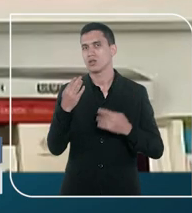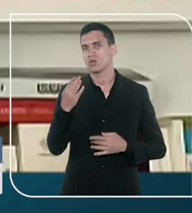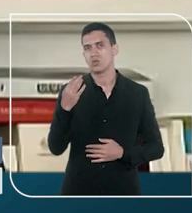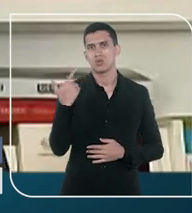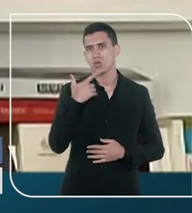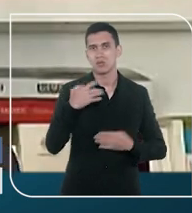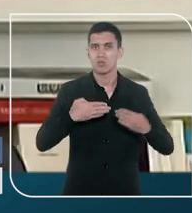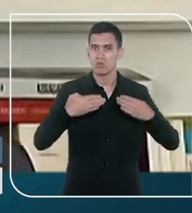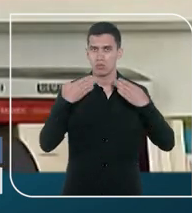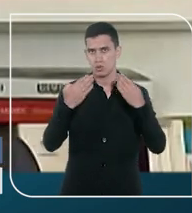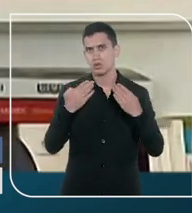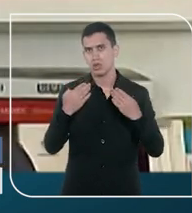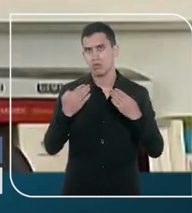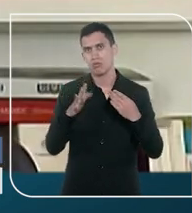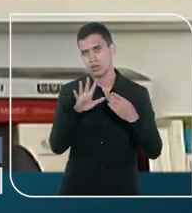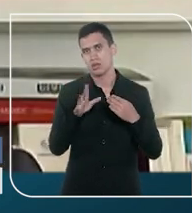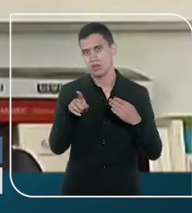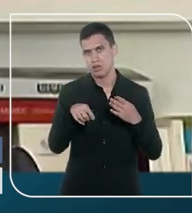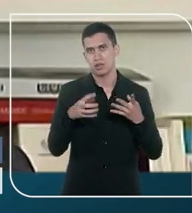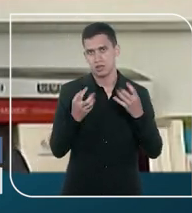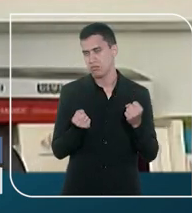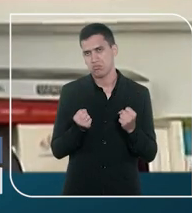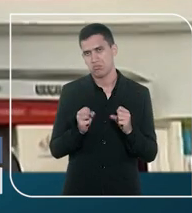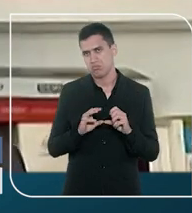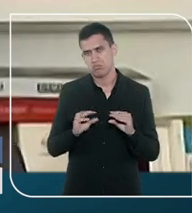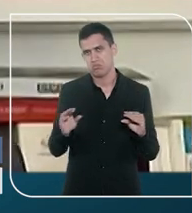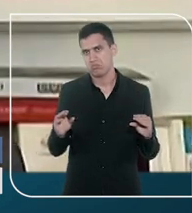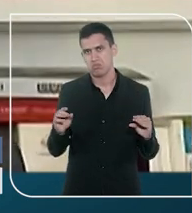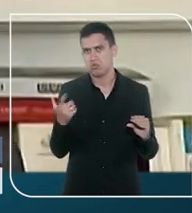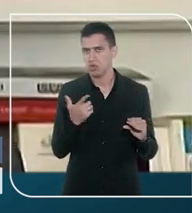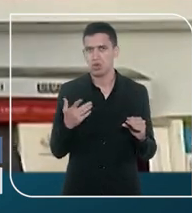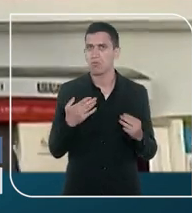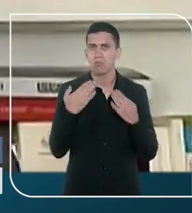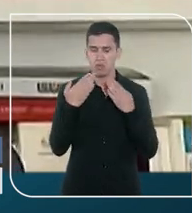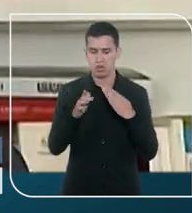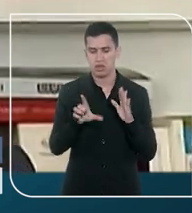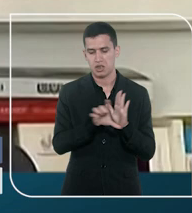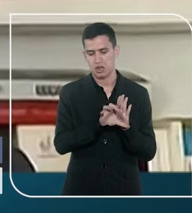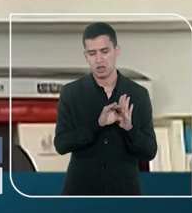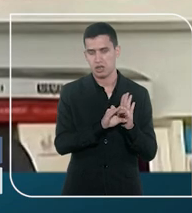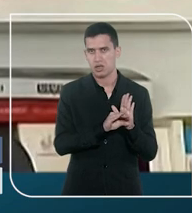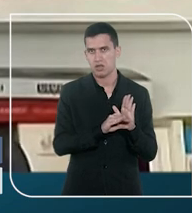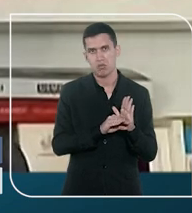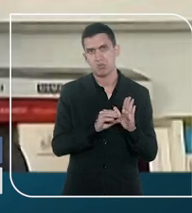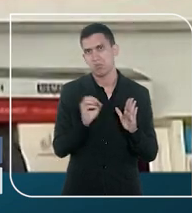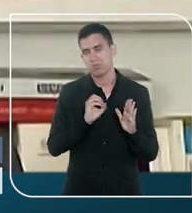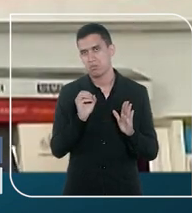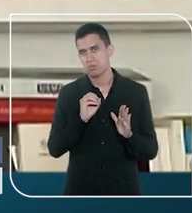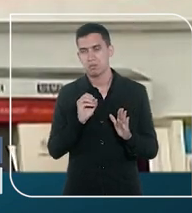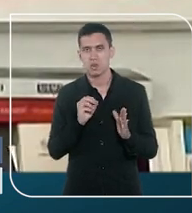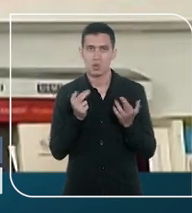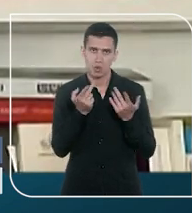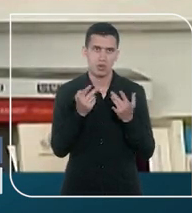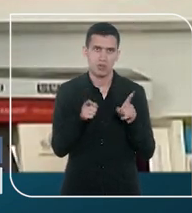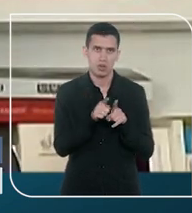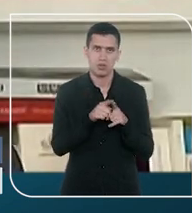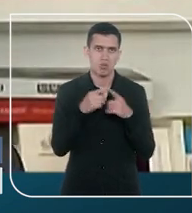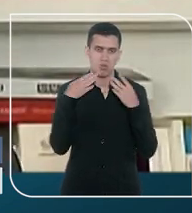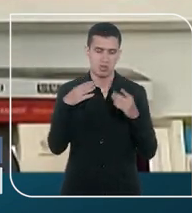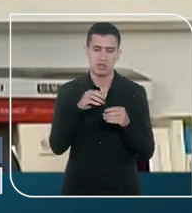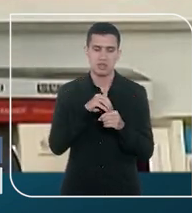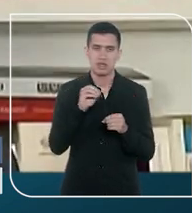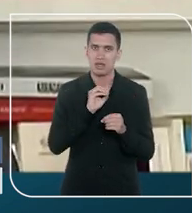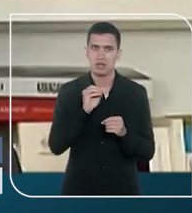previsto, mas é aceito, tranquilamente, né? Não tem previsão legal, se a gente olhar, obviamente não. Embora não previstos, né, no Código